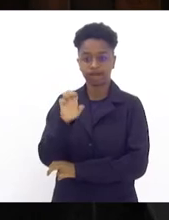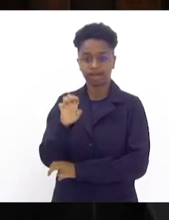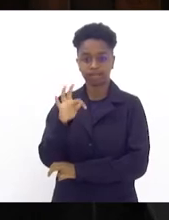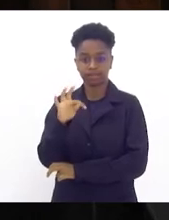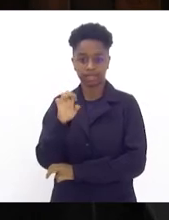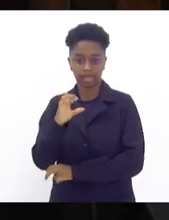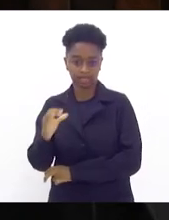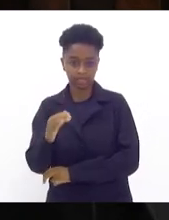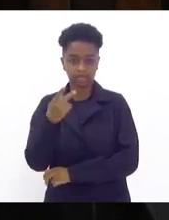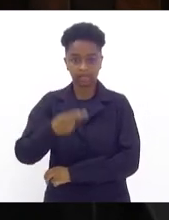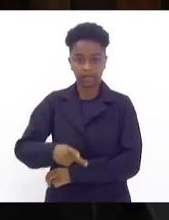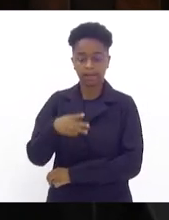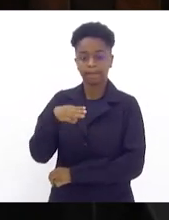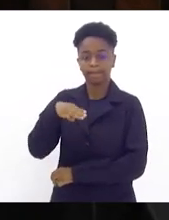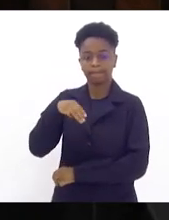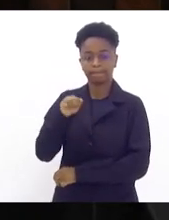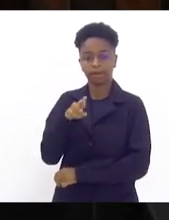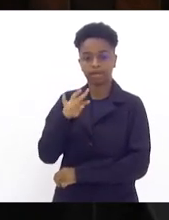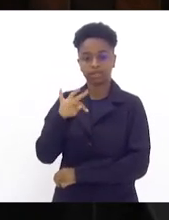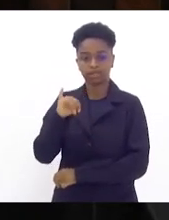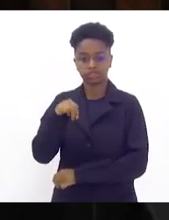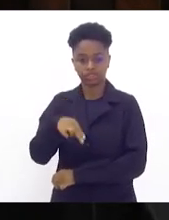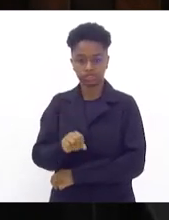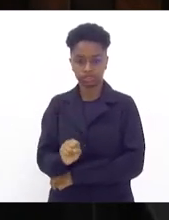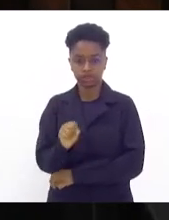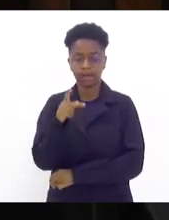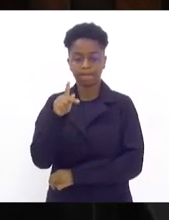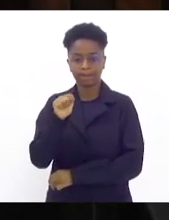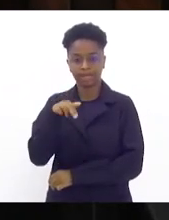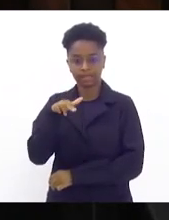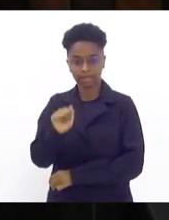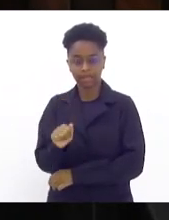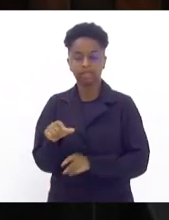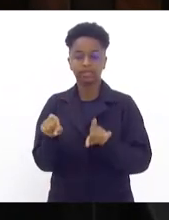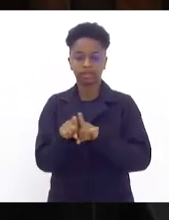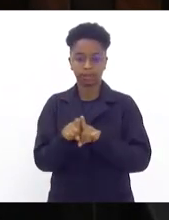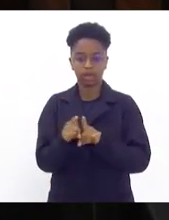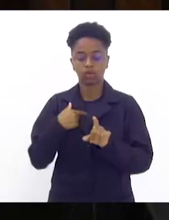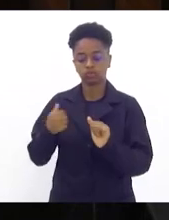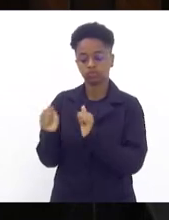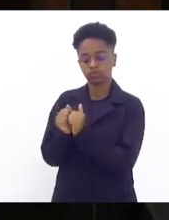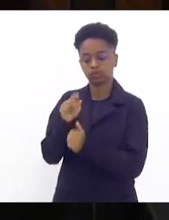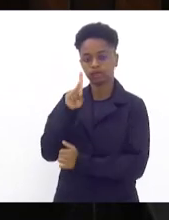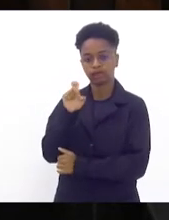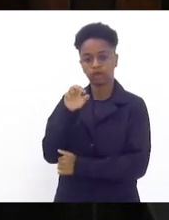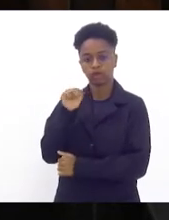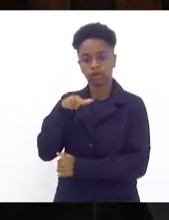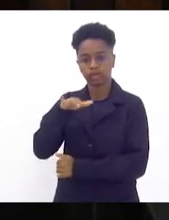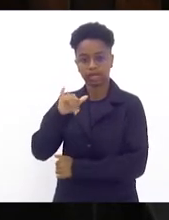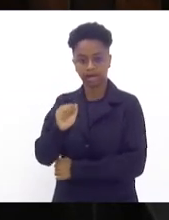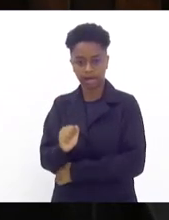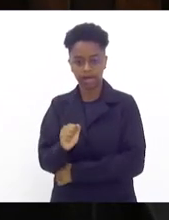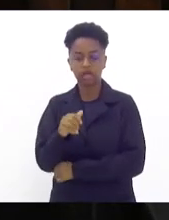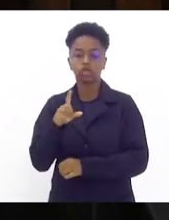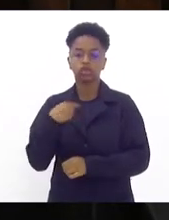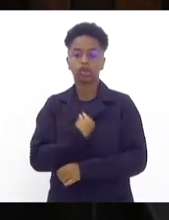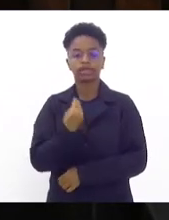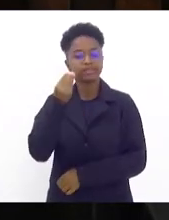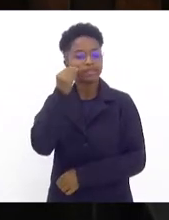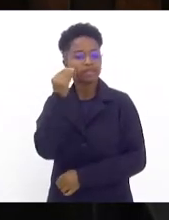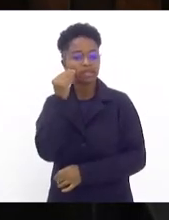eu, como vice-presidente da Comissão de Cultura, junto com a presidente Verônica, que está fazendo um excelente trabalho, a gente está tentando medidas